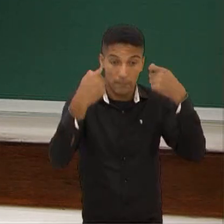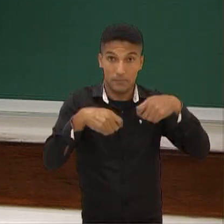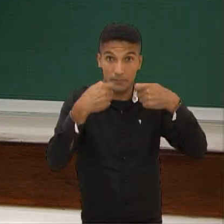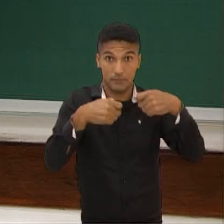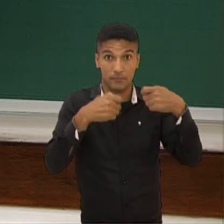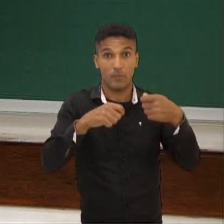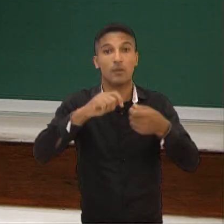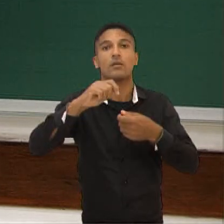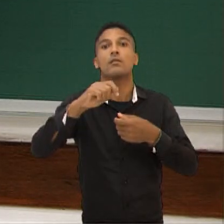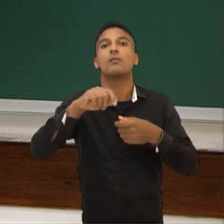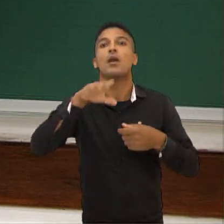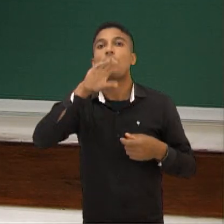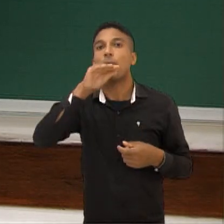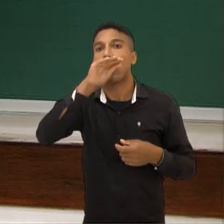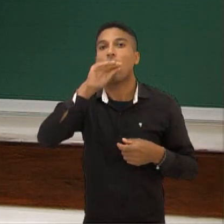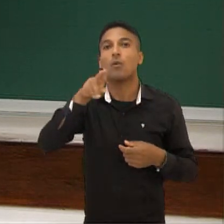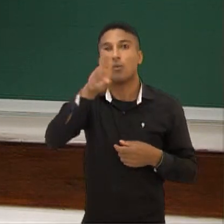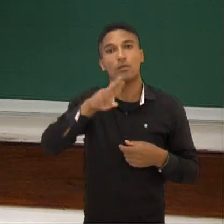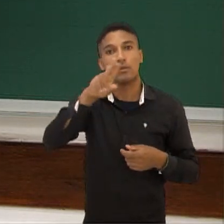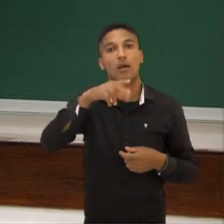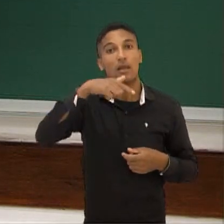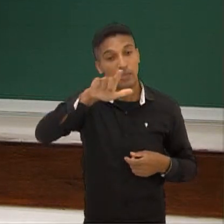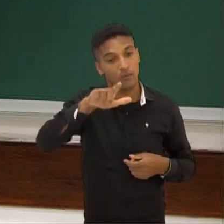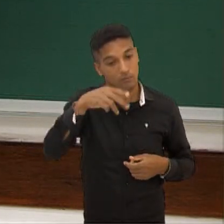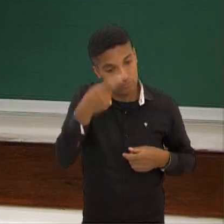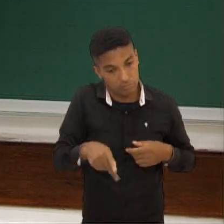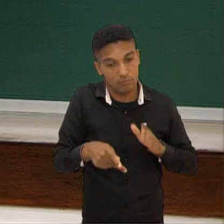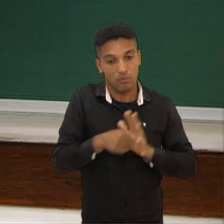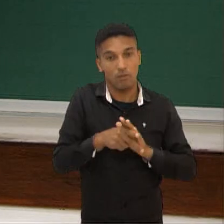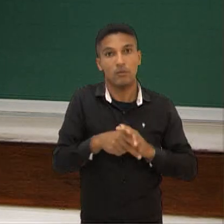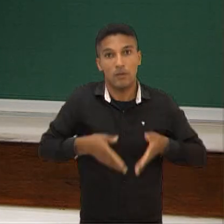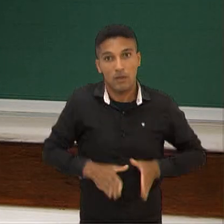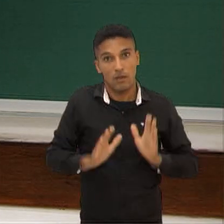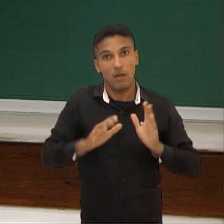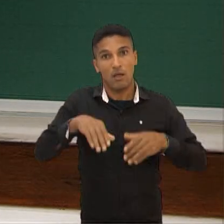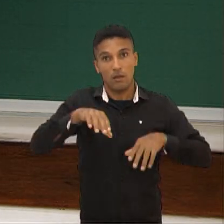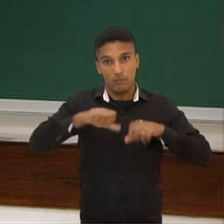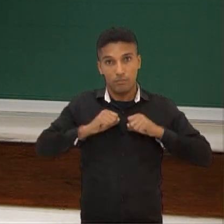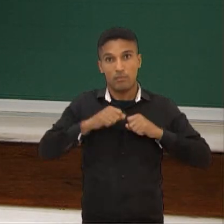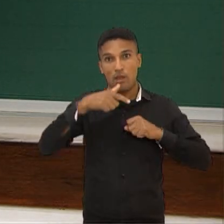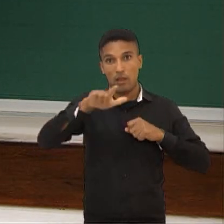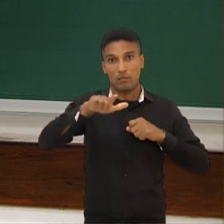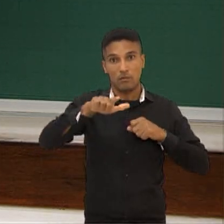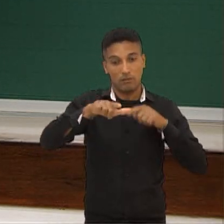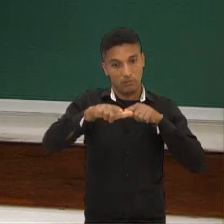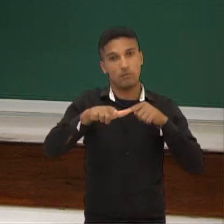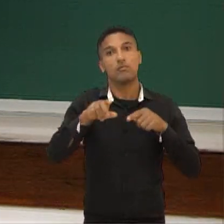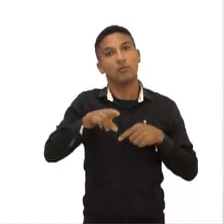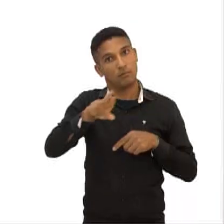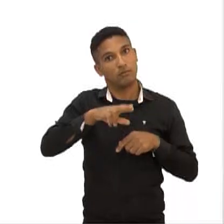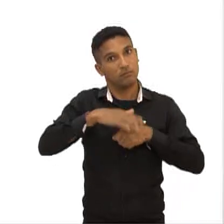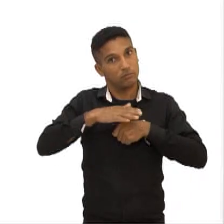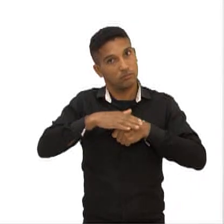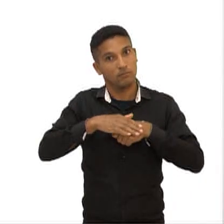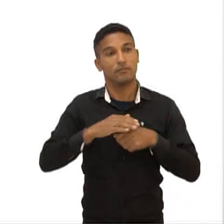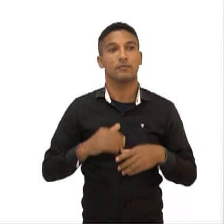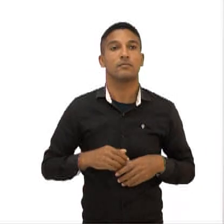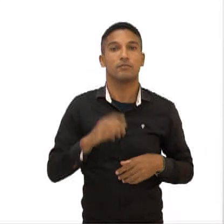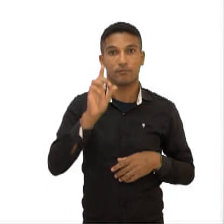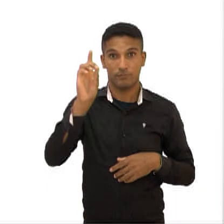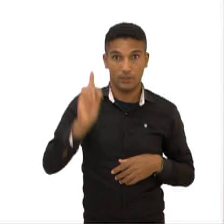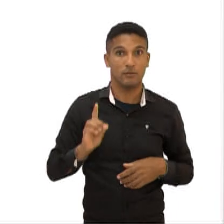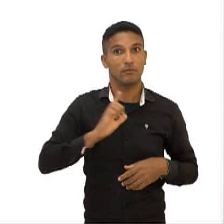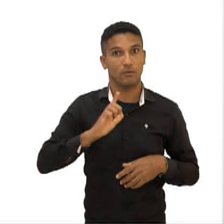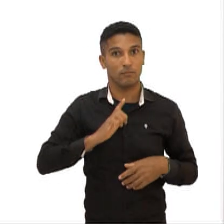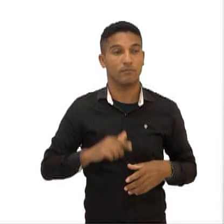sobre a importância de respeitar os idiomas e preservá-los, né? Segundo dados do Ministério de Cultura, no